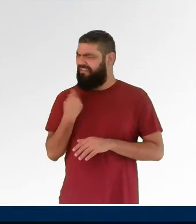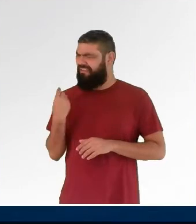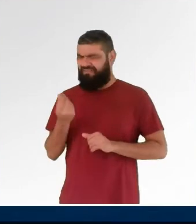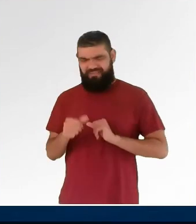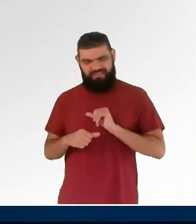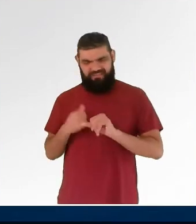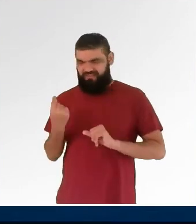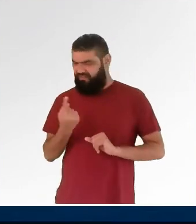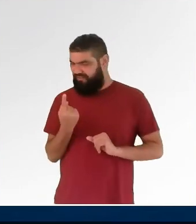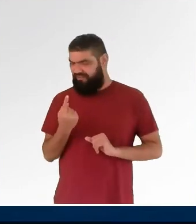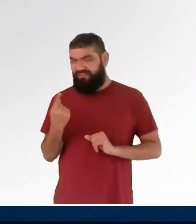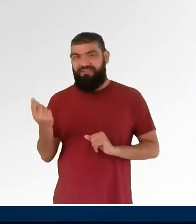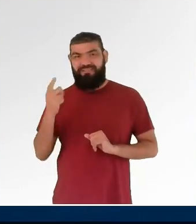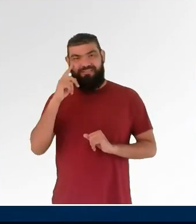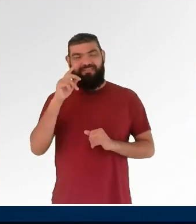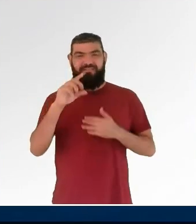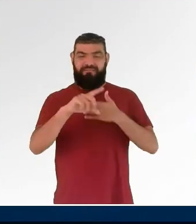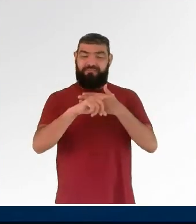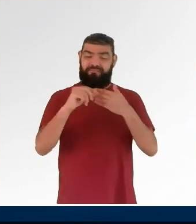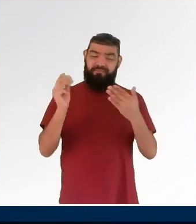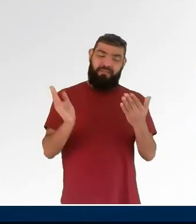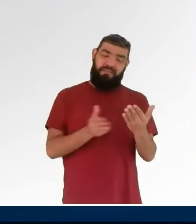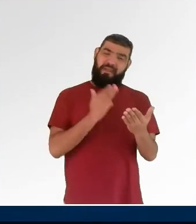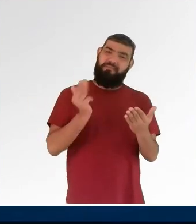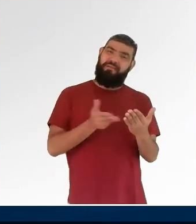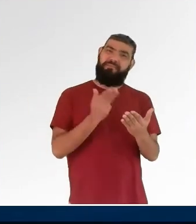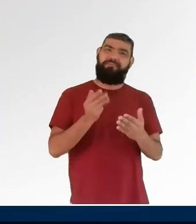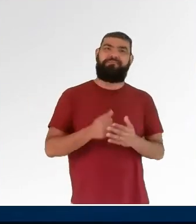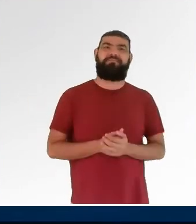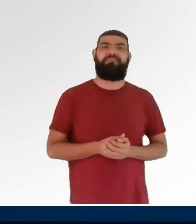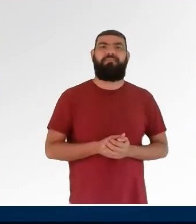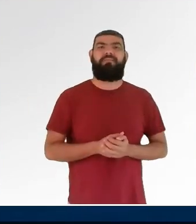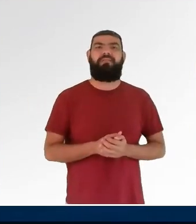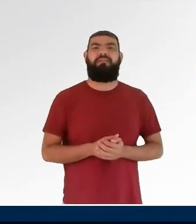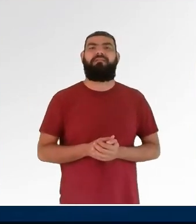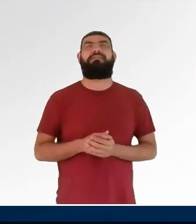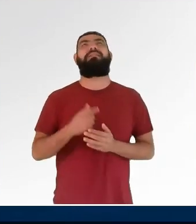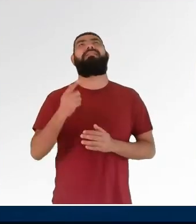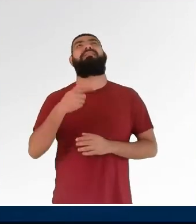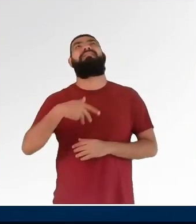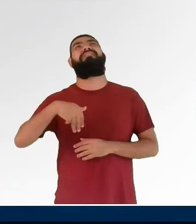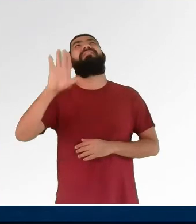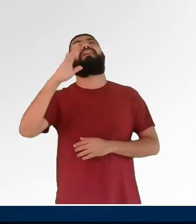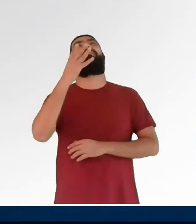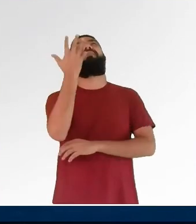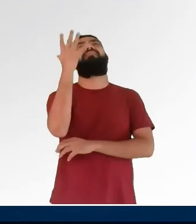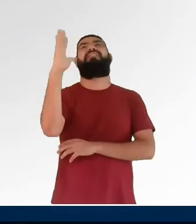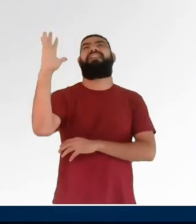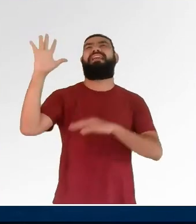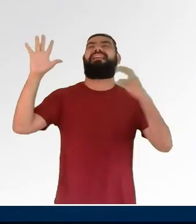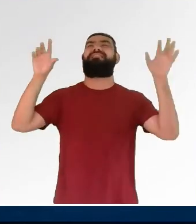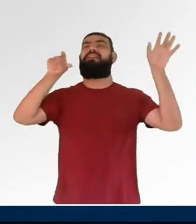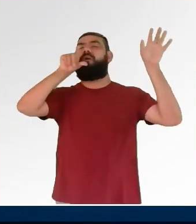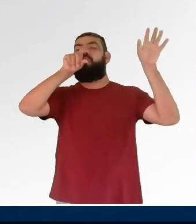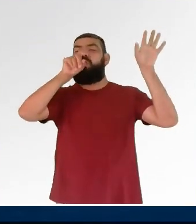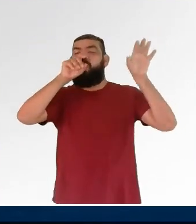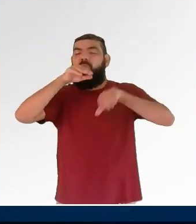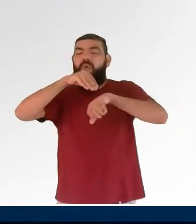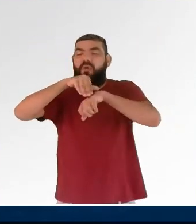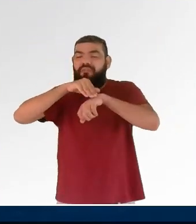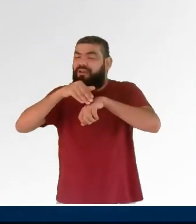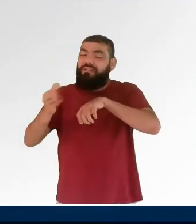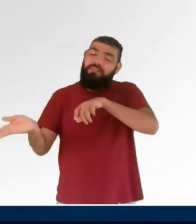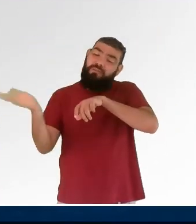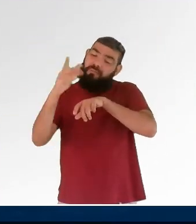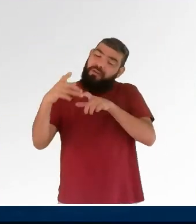Valci Carrasco vai construindo. Primeiro ele vai parar em uma floresta e uma coruja conversa com ele e o conduz para o bairro mais próximo,